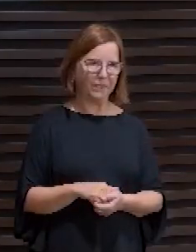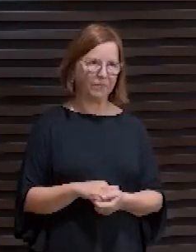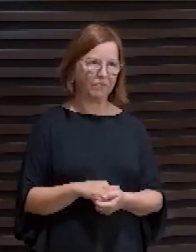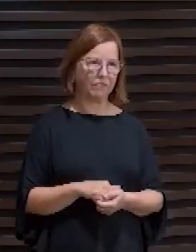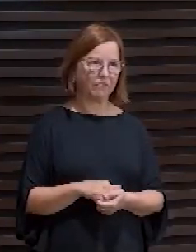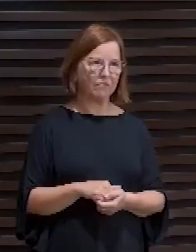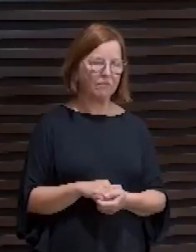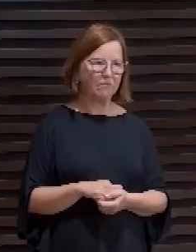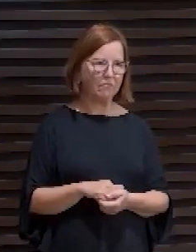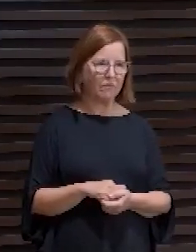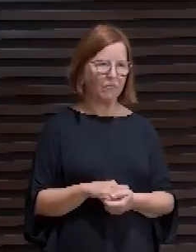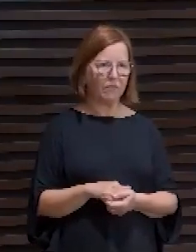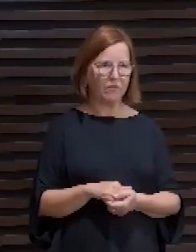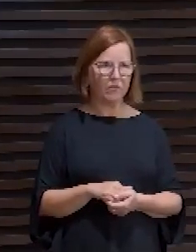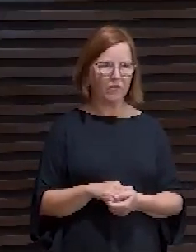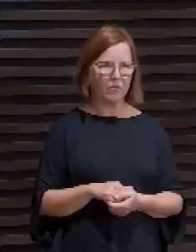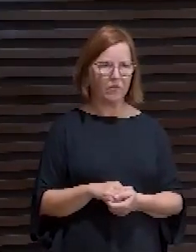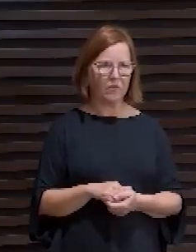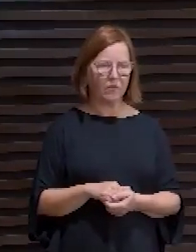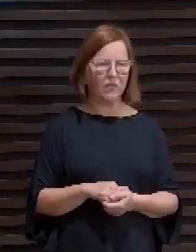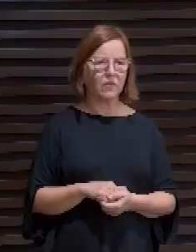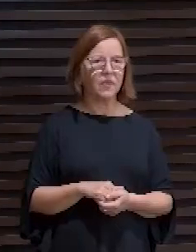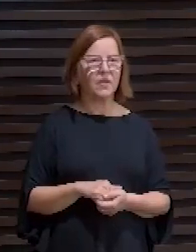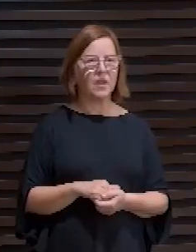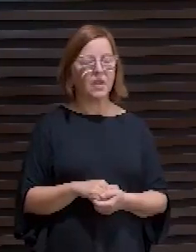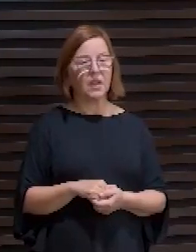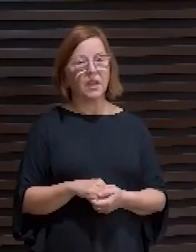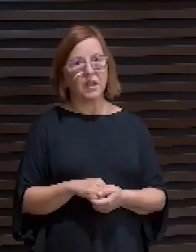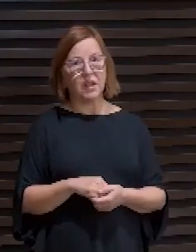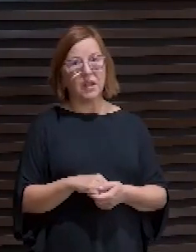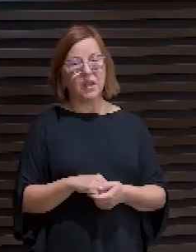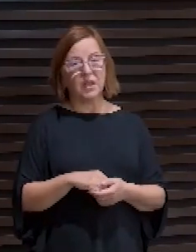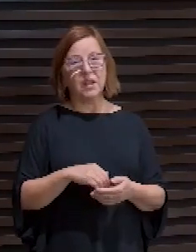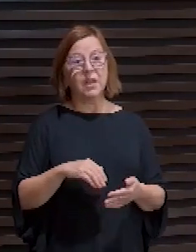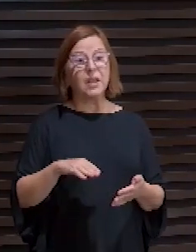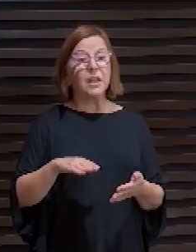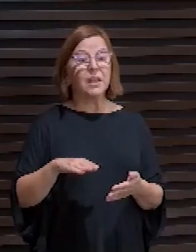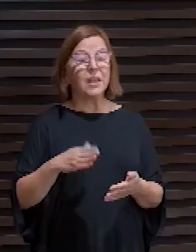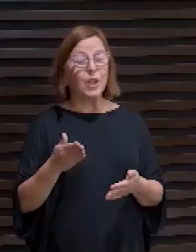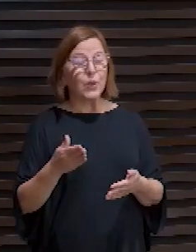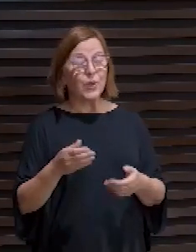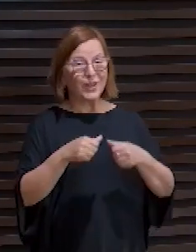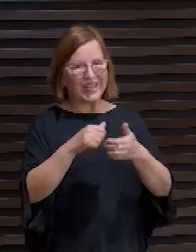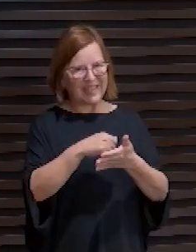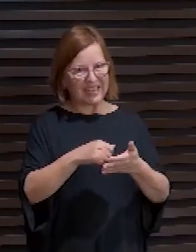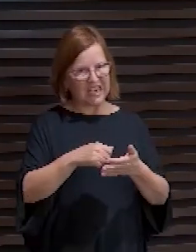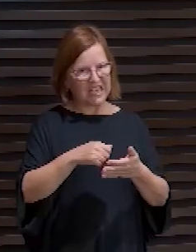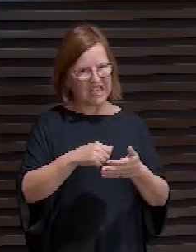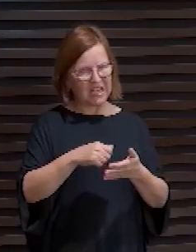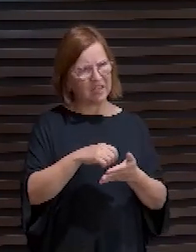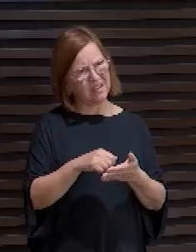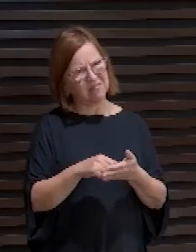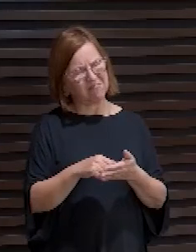E quando essa carta foi escrita? E aí nós temos alguns estudiosos situando essa carta em torno de